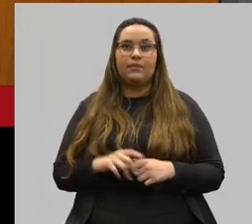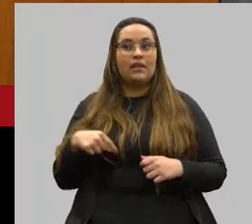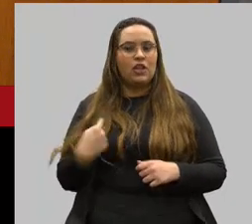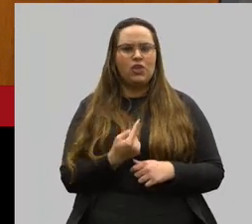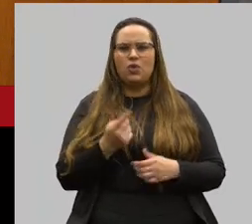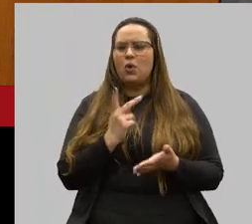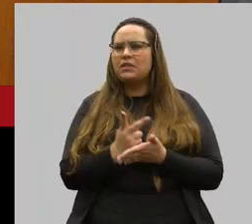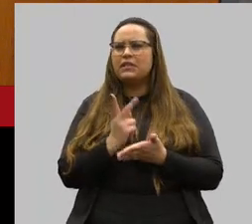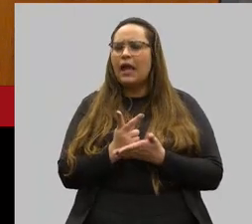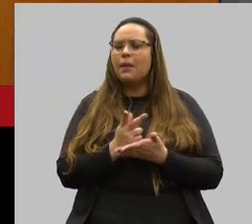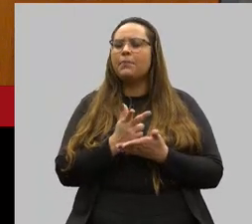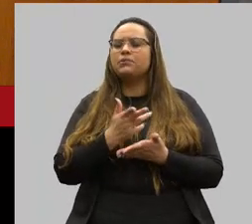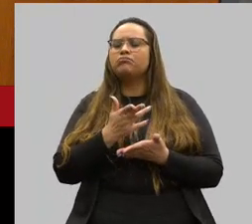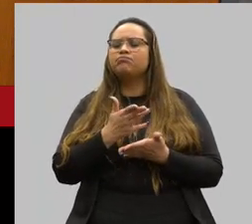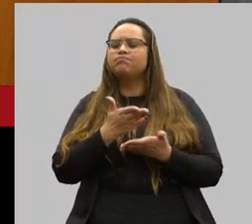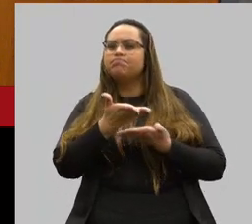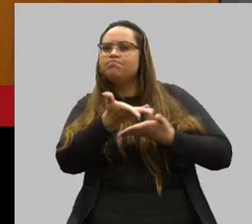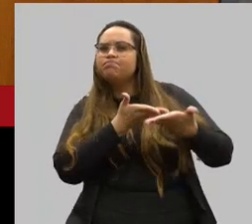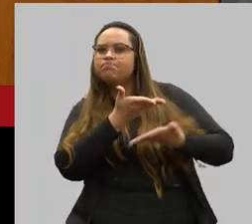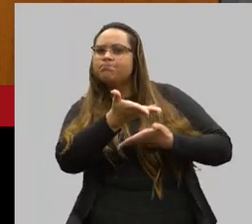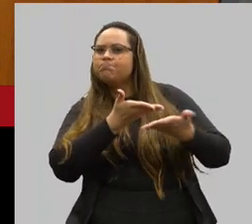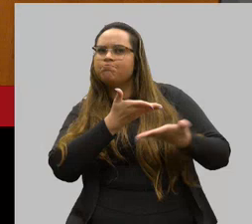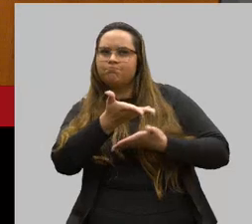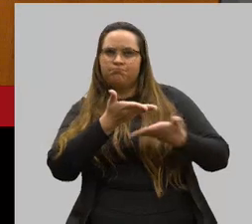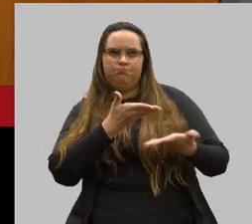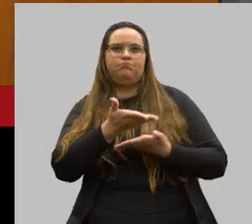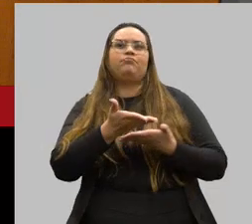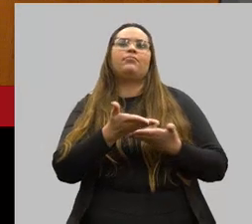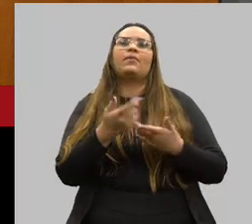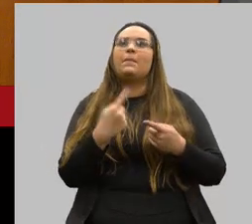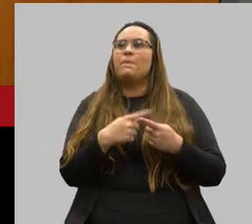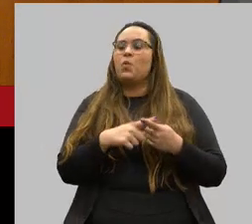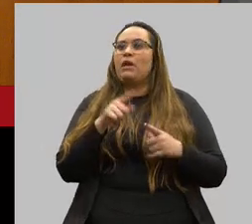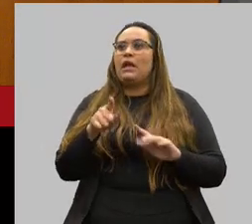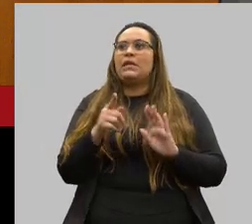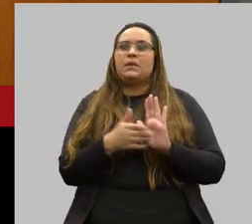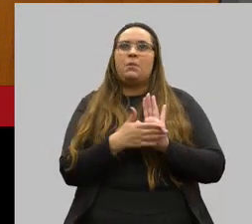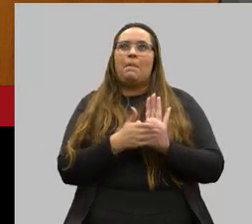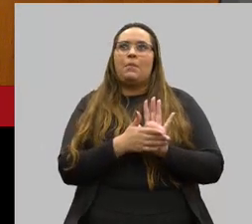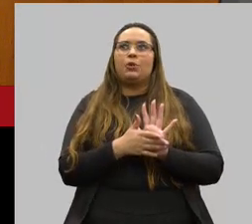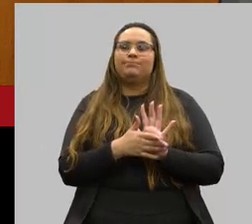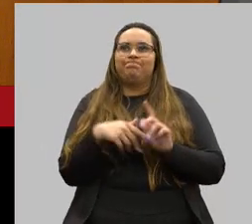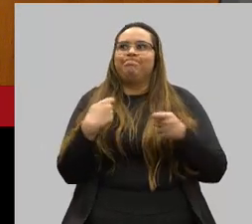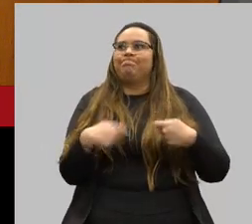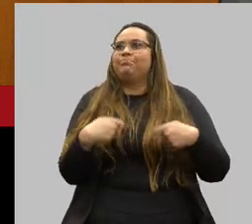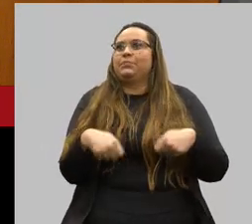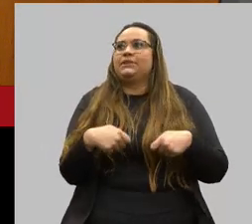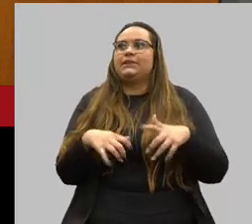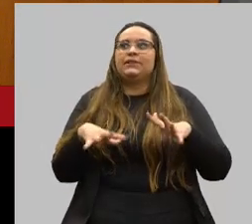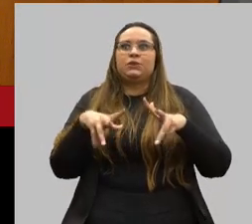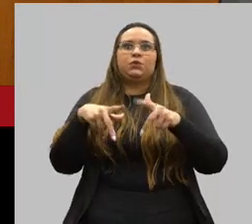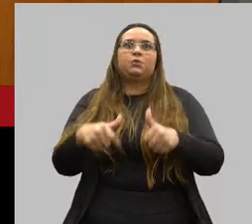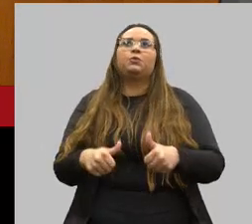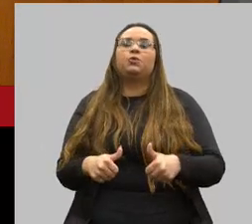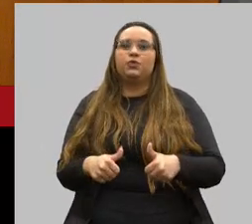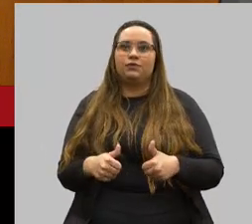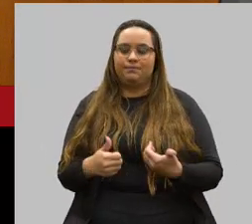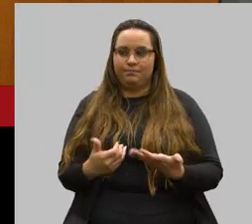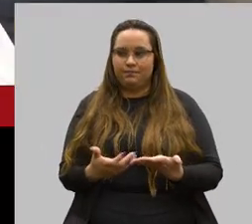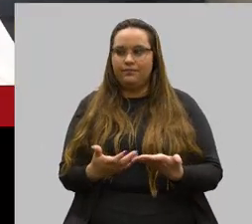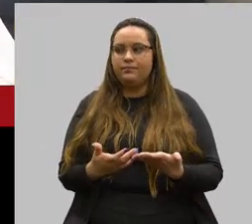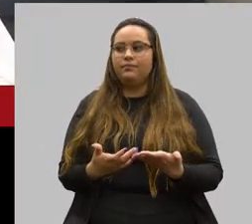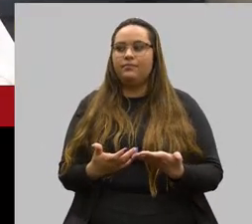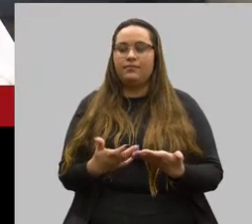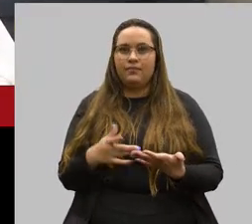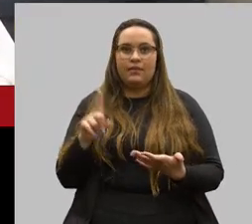contínuo né porque essa é algo que é caro para os servidores da Polícia Civil para todas as carreiras policiais e evidentemente